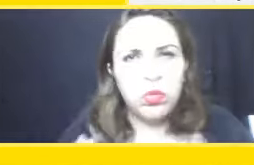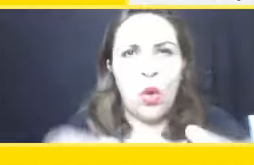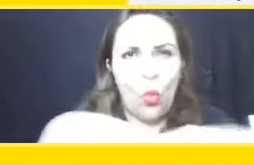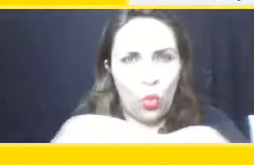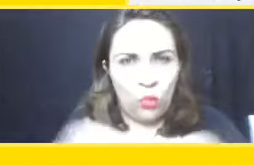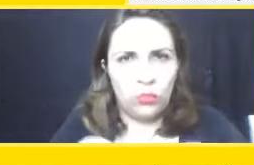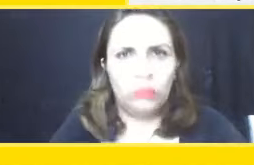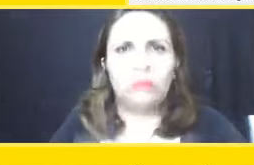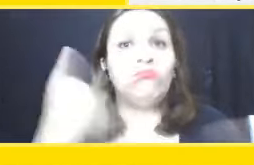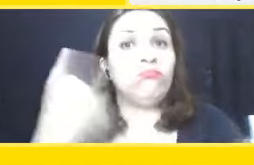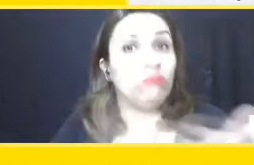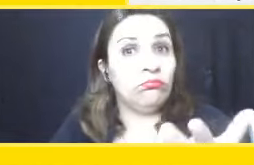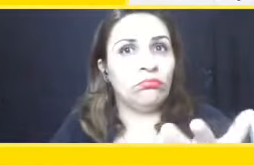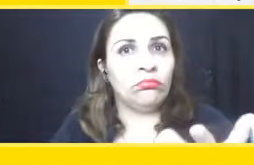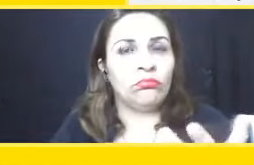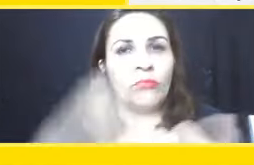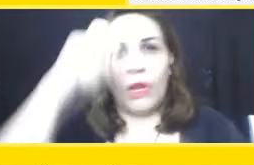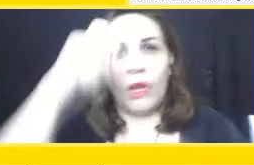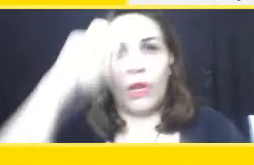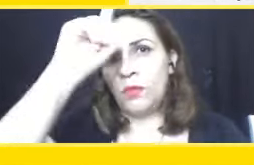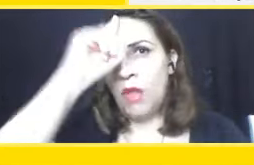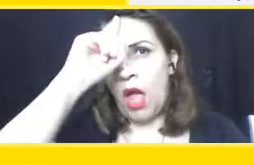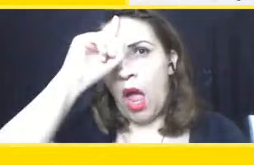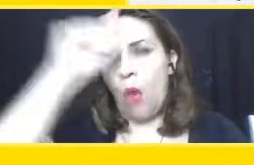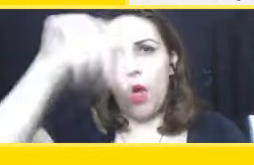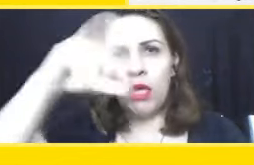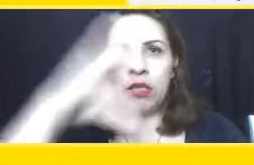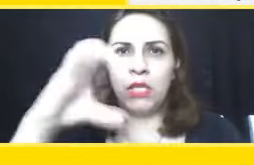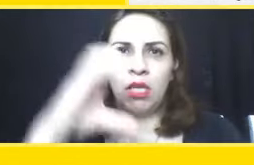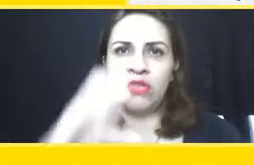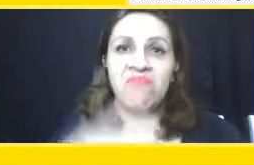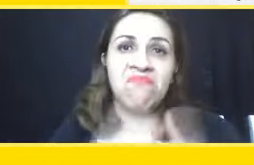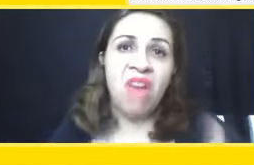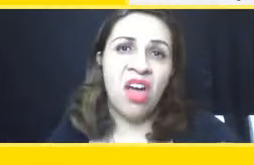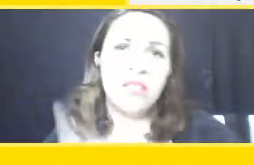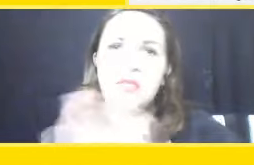Diz que instalar um hospital de campanha na Ceilândia e não cumpriu o compromisso.